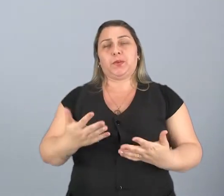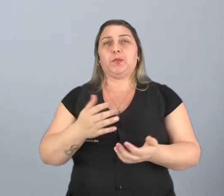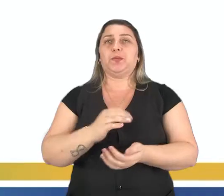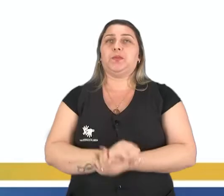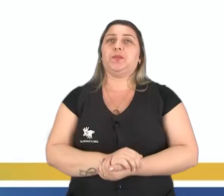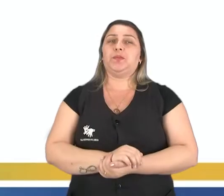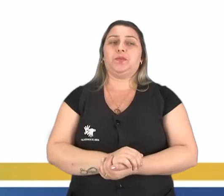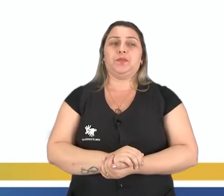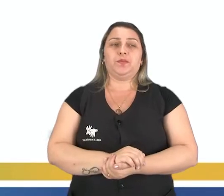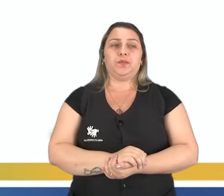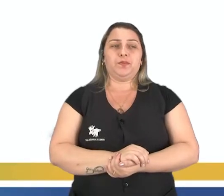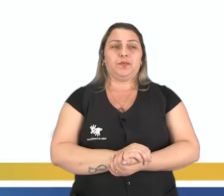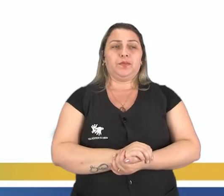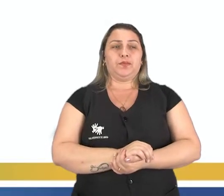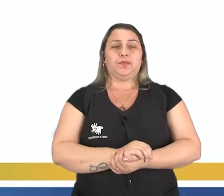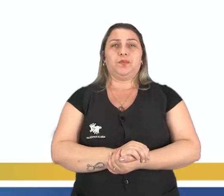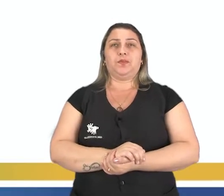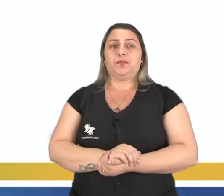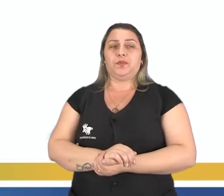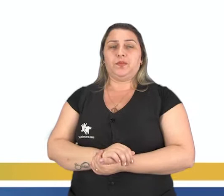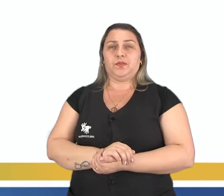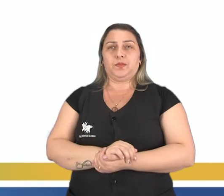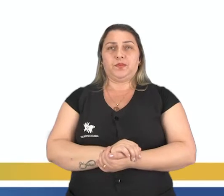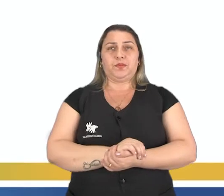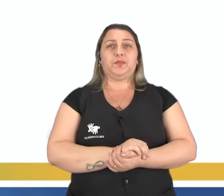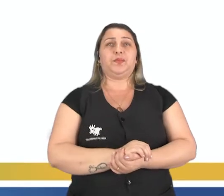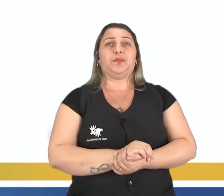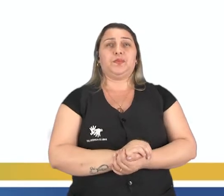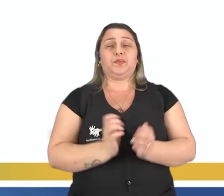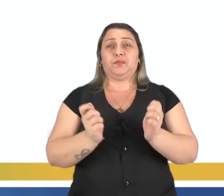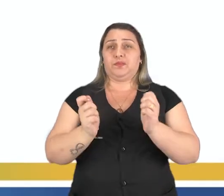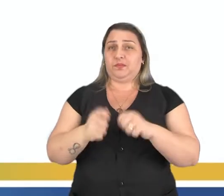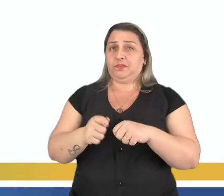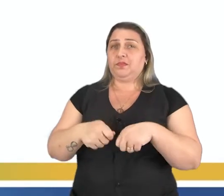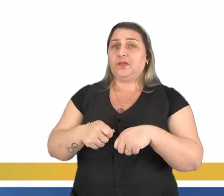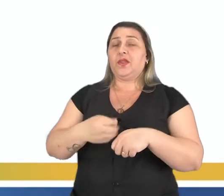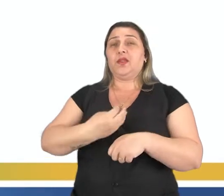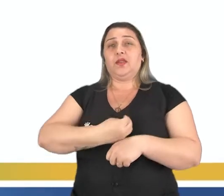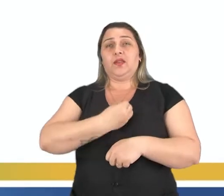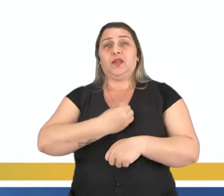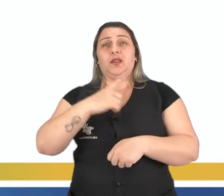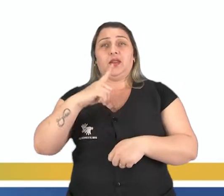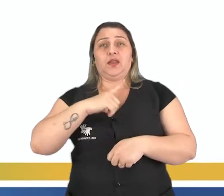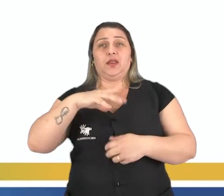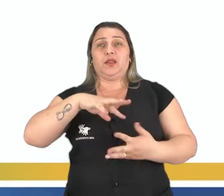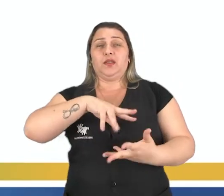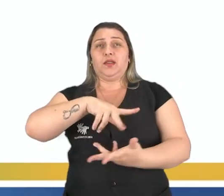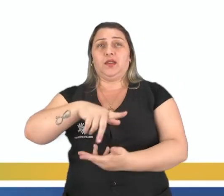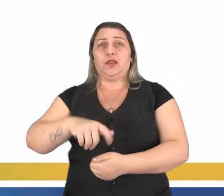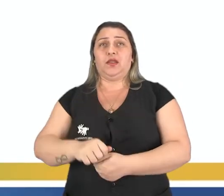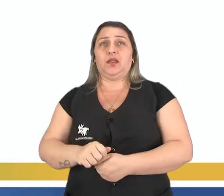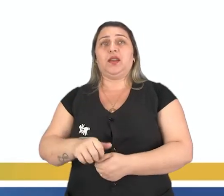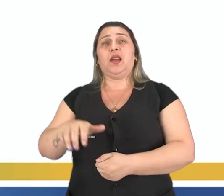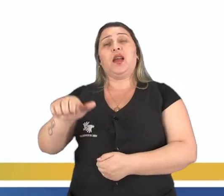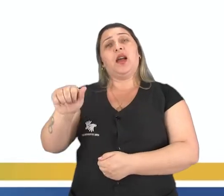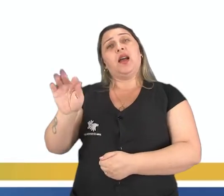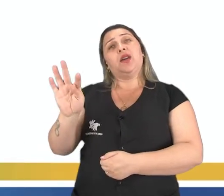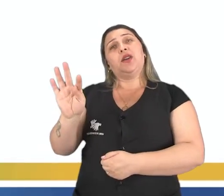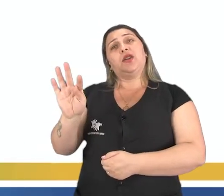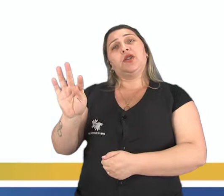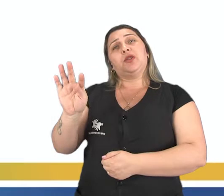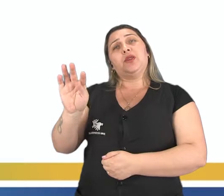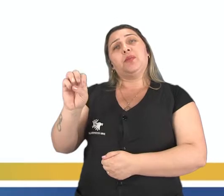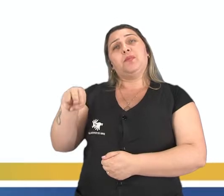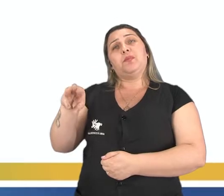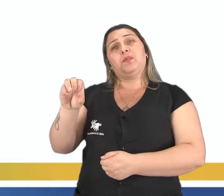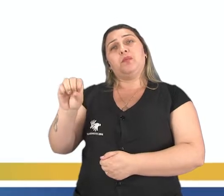tá? Outra característica que dá condições para que a vida exista na Terra é a atmosfera habitável.